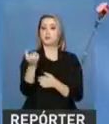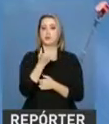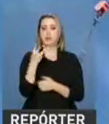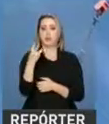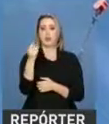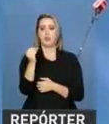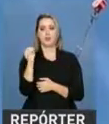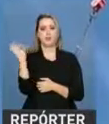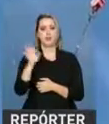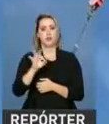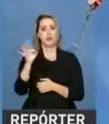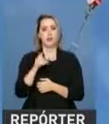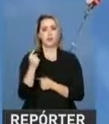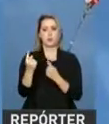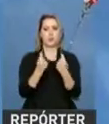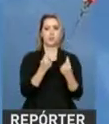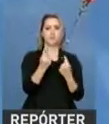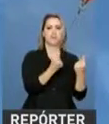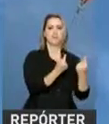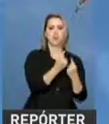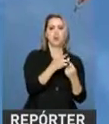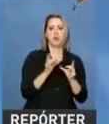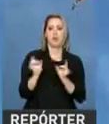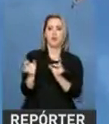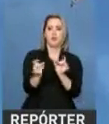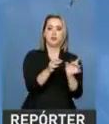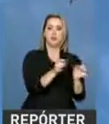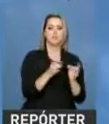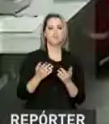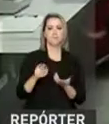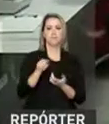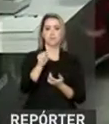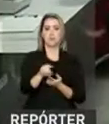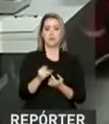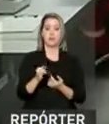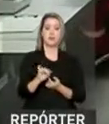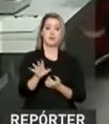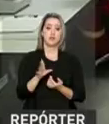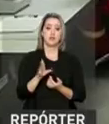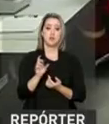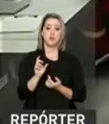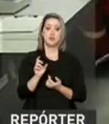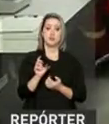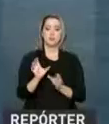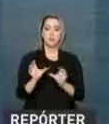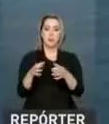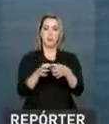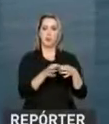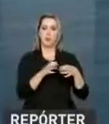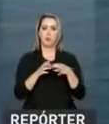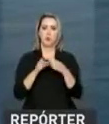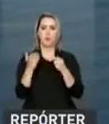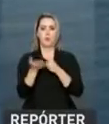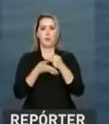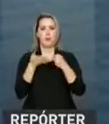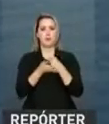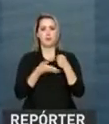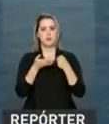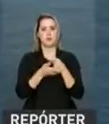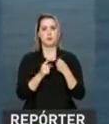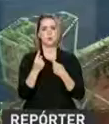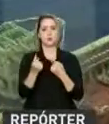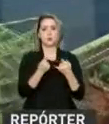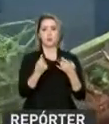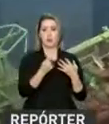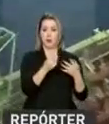de 30% em cada uma das rodadas dos leilões. Caso fique apenas com as participações mínimas indicadas em